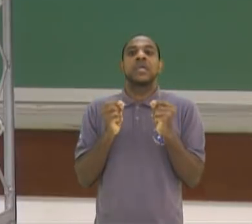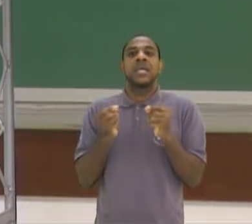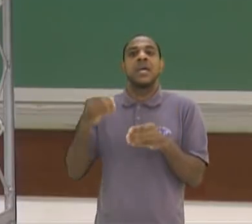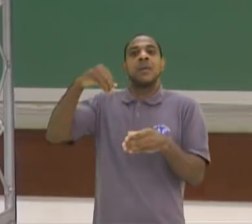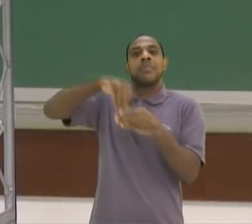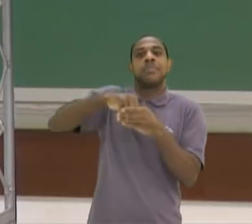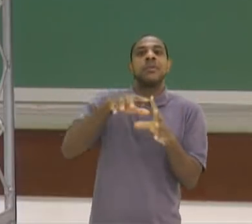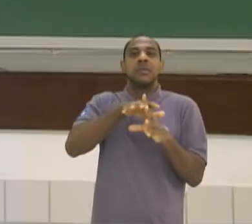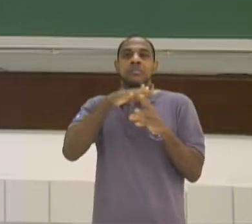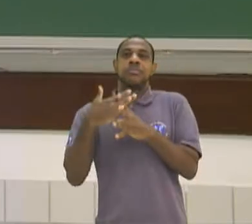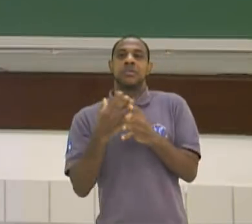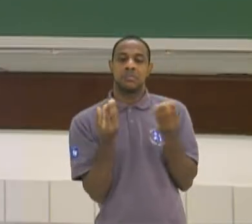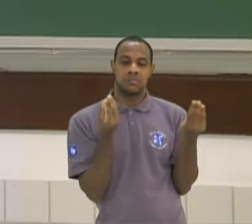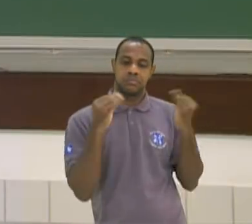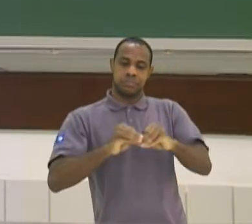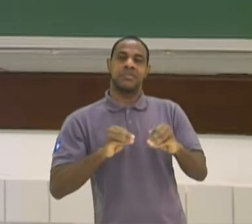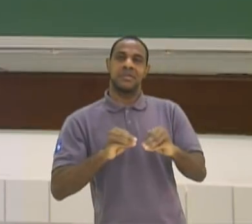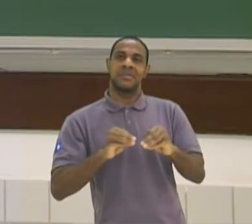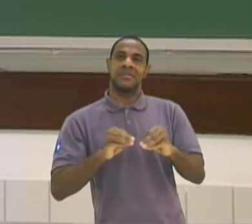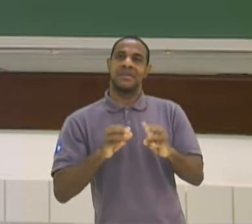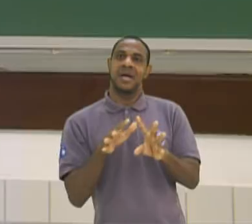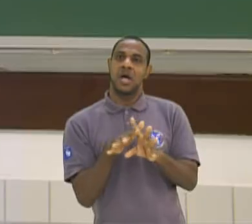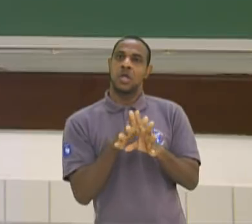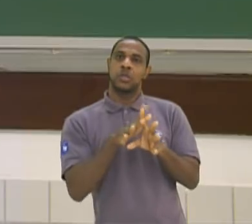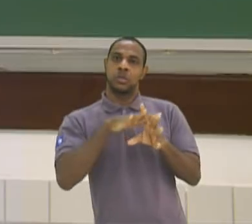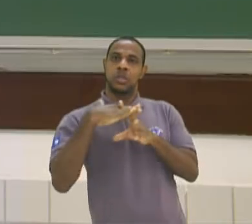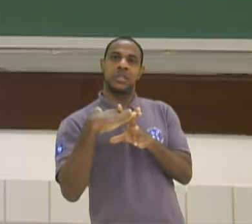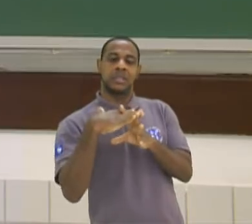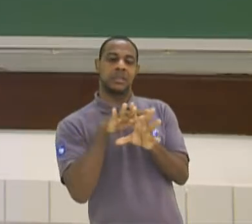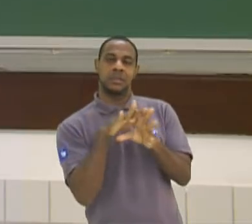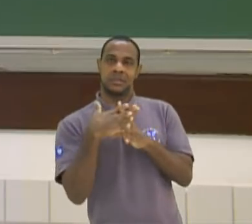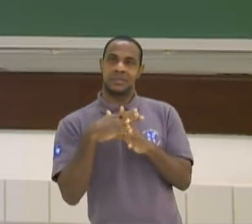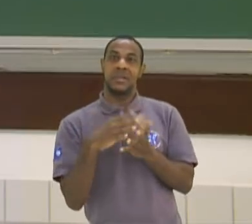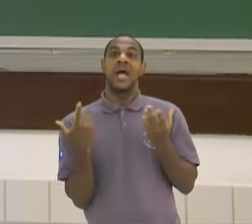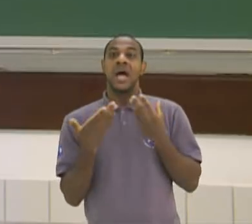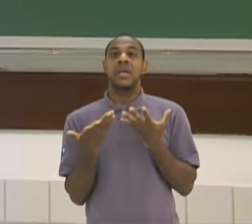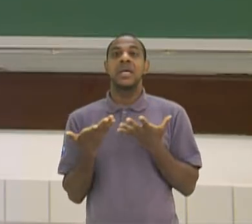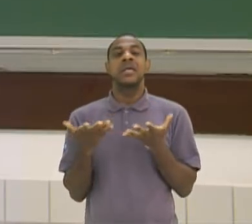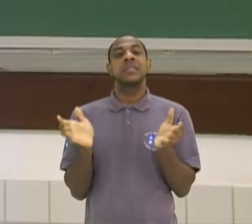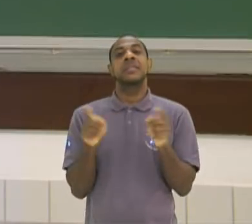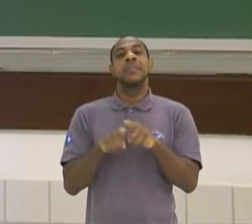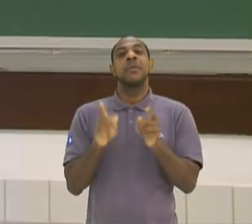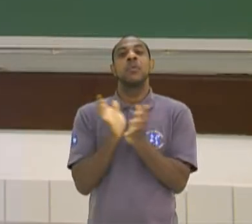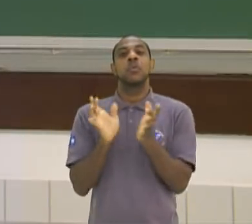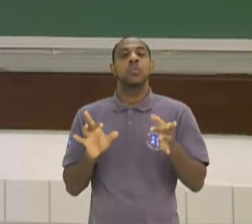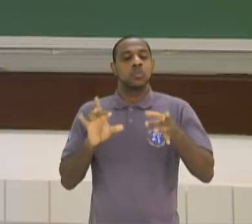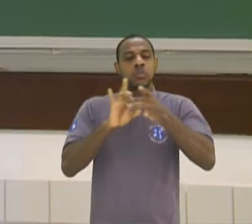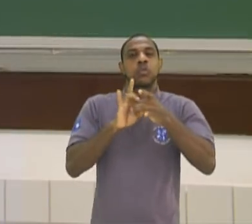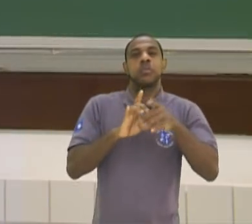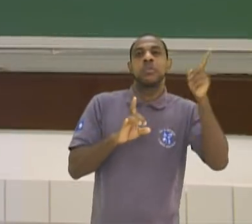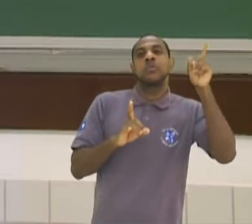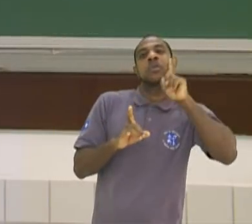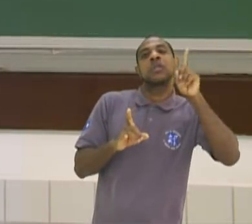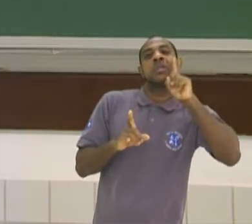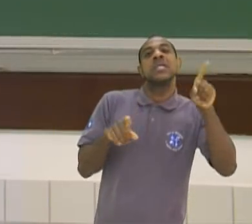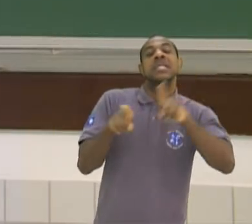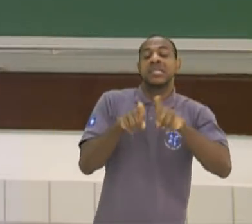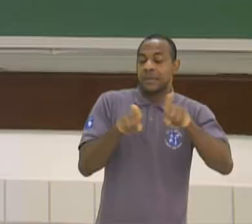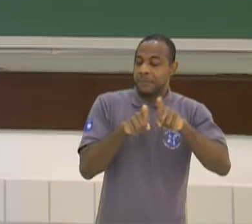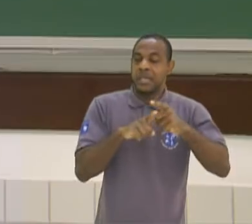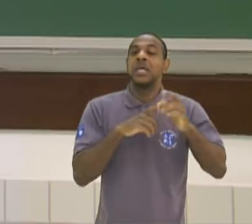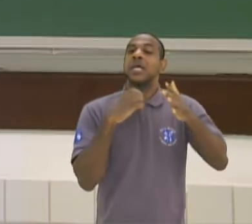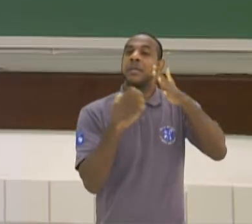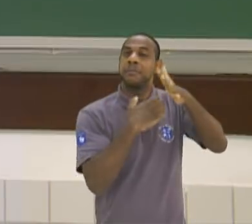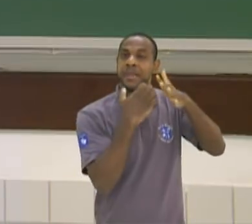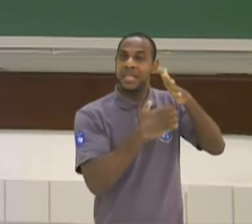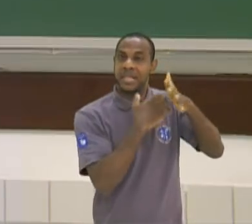fazia oposição o pessoal ligado, então, aos Estados Unidos e parte dos empresários chilenos, que, claro,